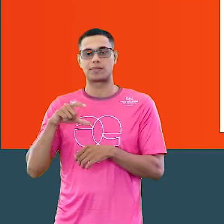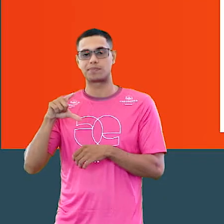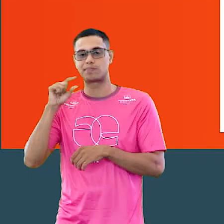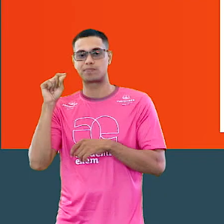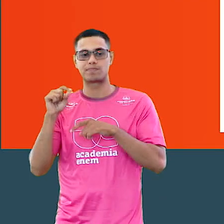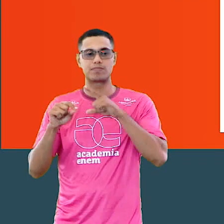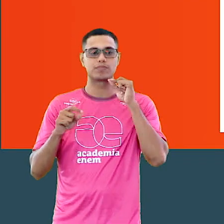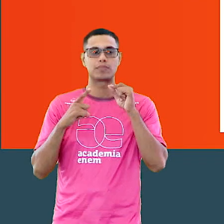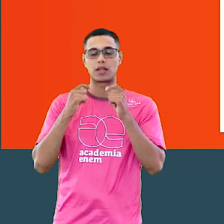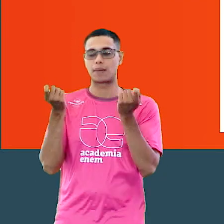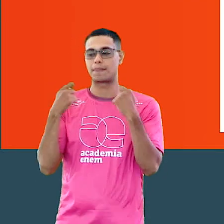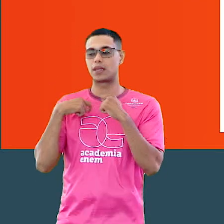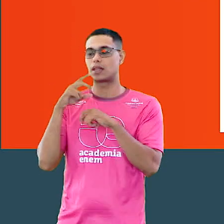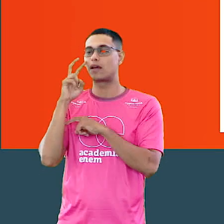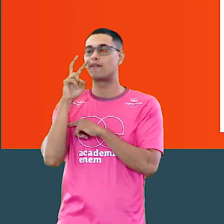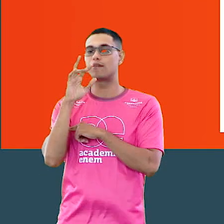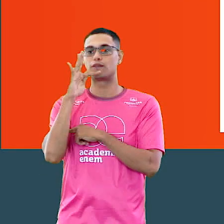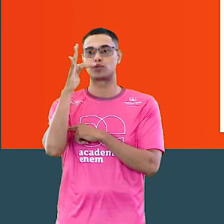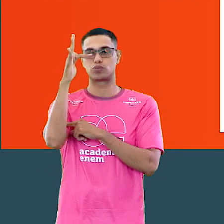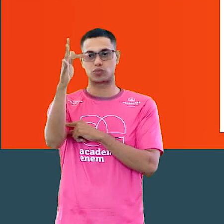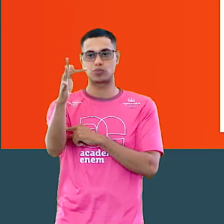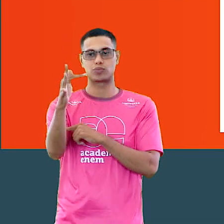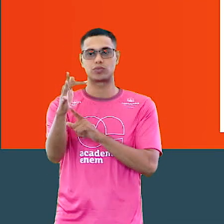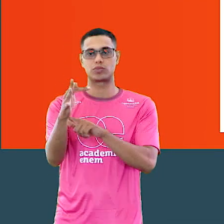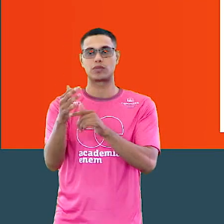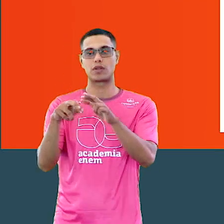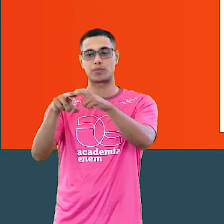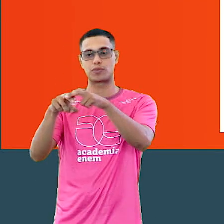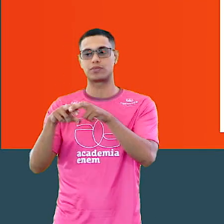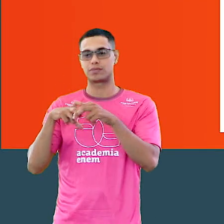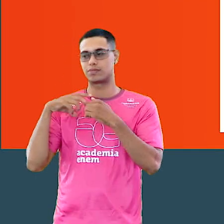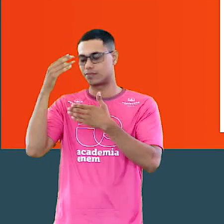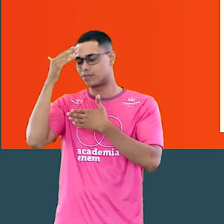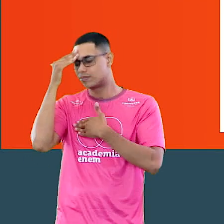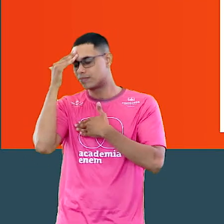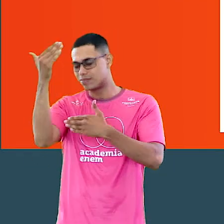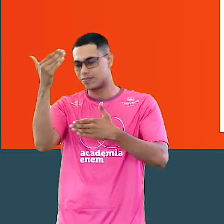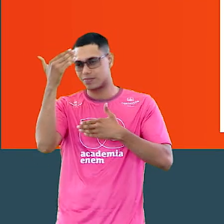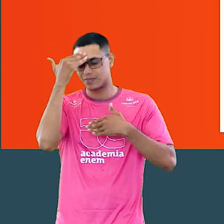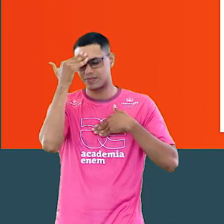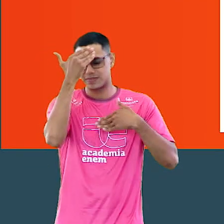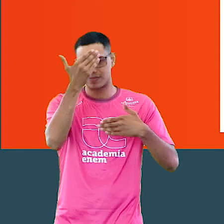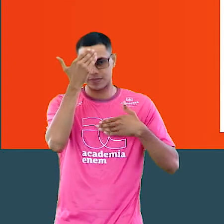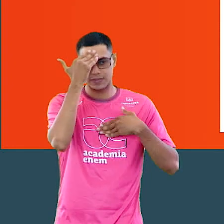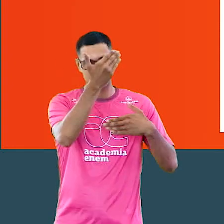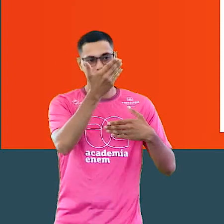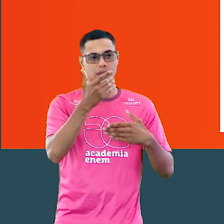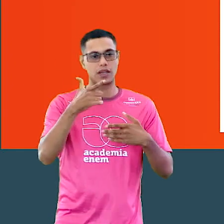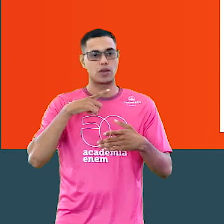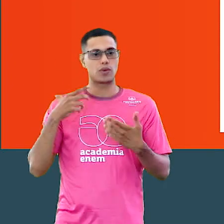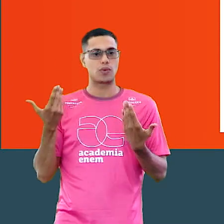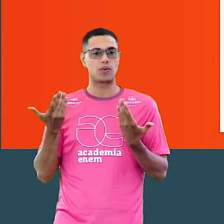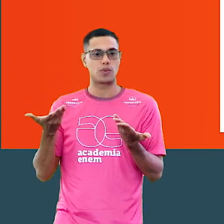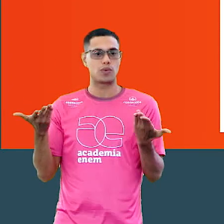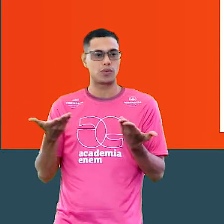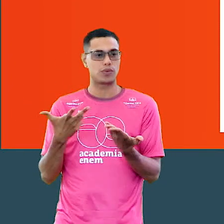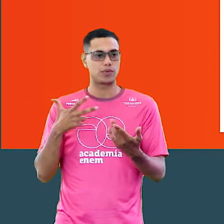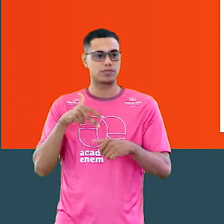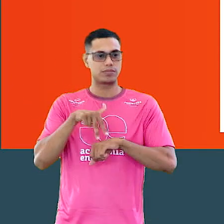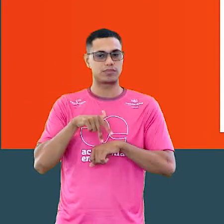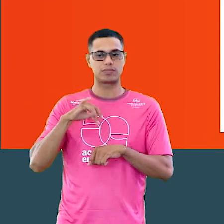nosso futuro, tá? Então, eu quero agradecer imensamente a essa oportunidade de estar aqui. Espero